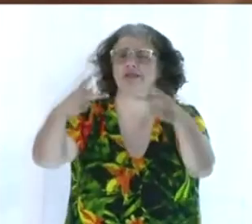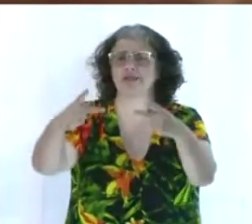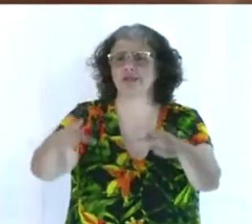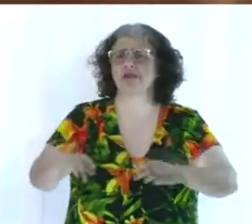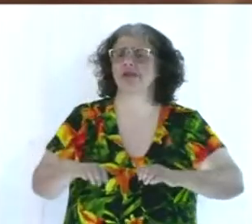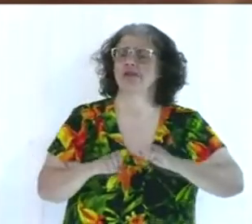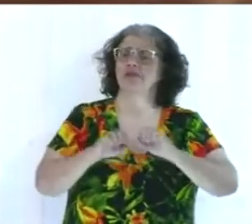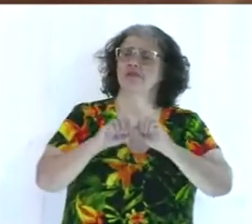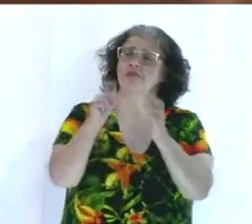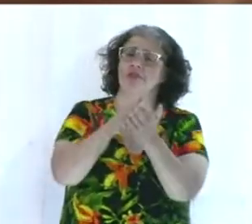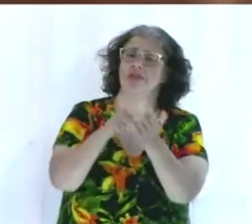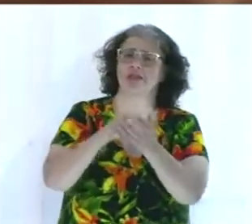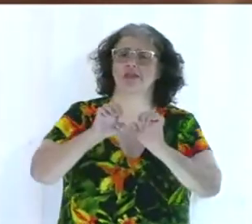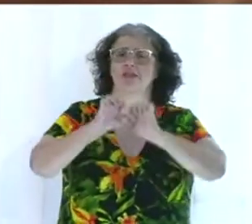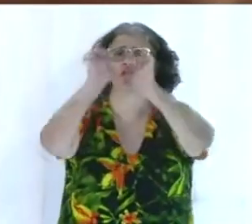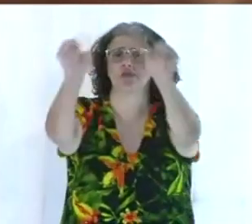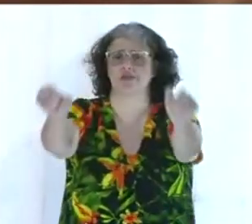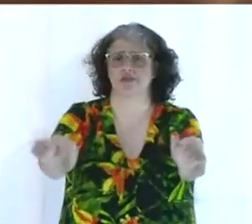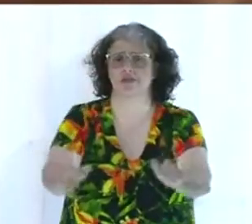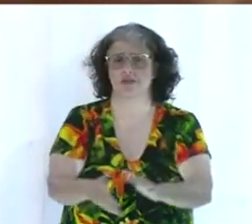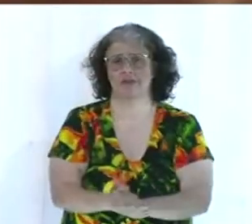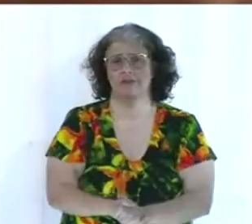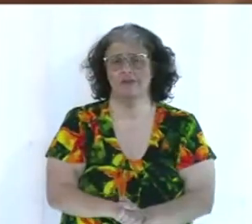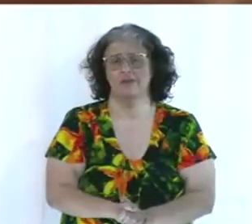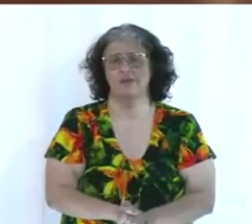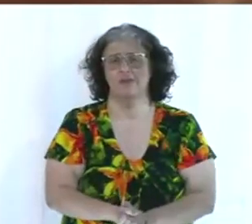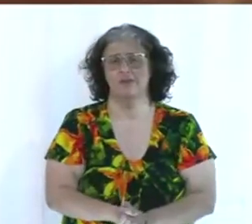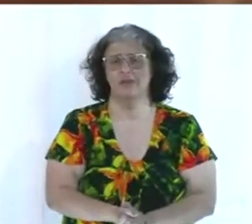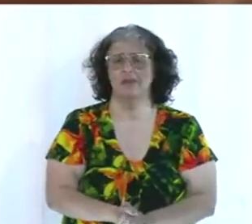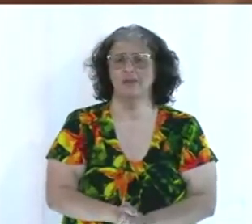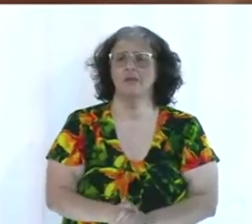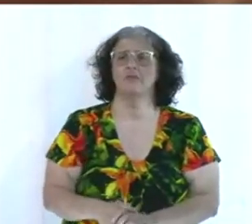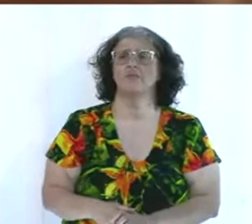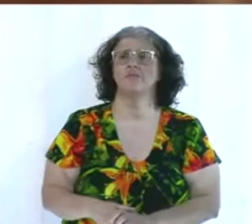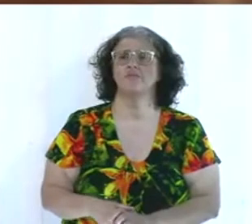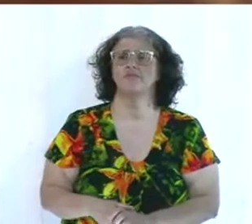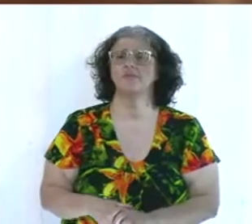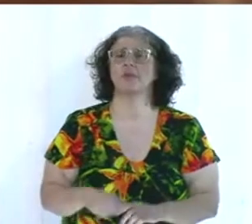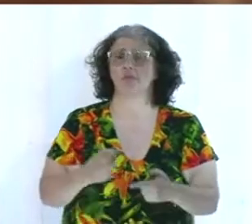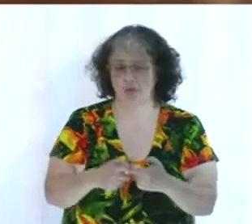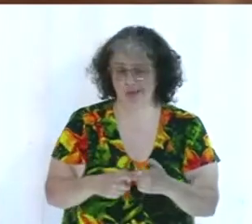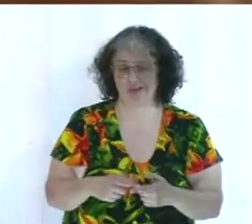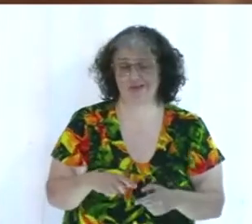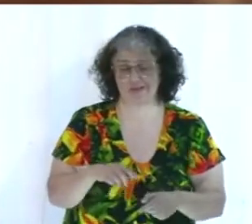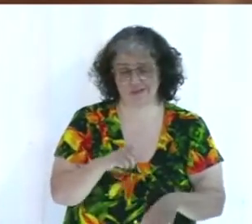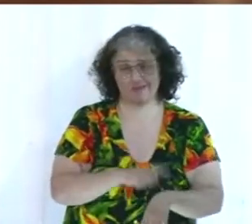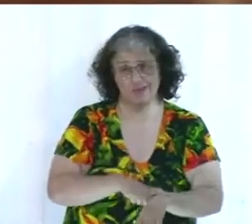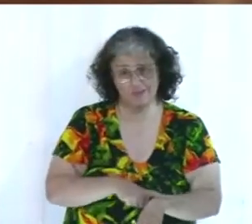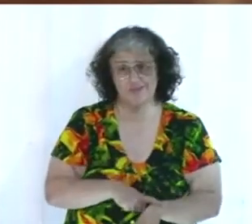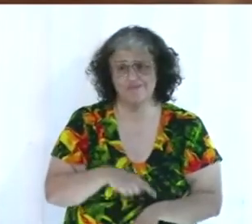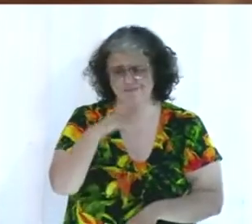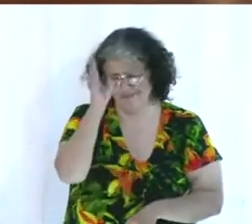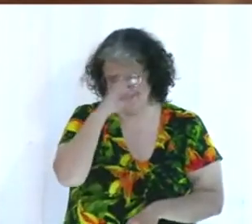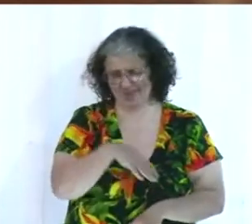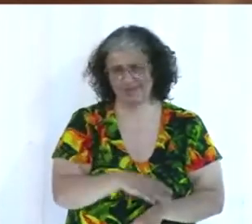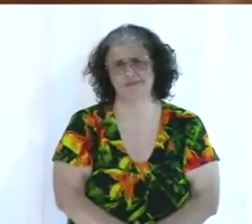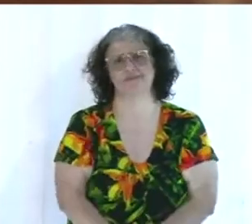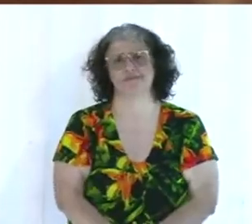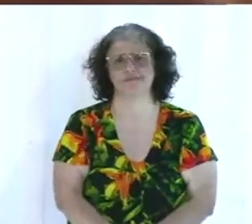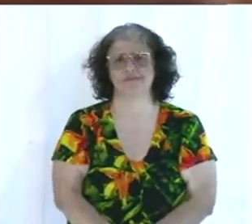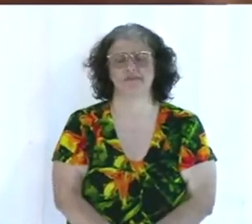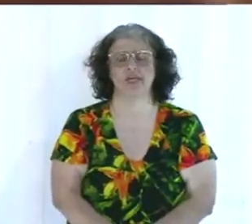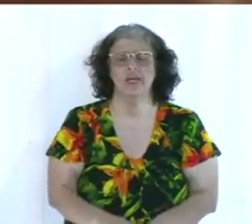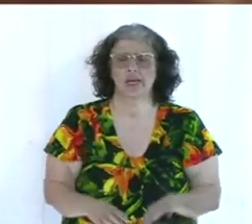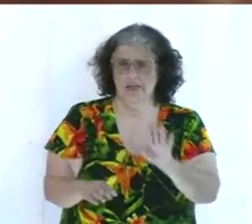Evangelho, defendendo a essência do Evangelho de Jesus. Os tempos são maus, Hoje em dia, como eu disse há pouco,